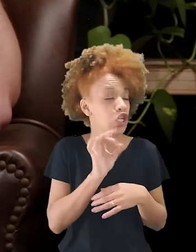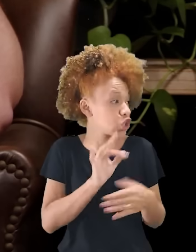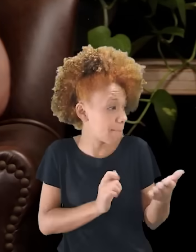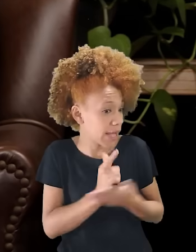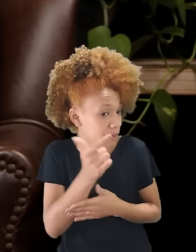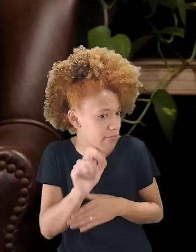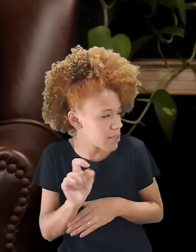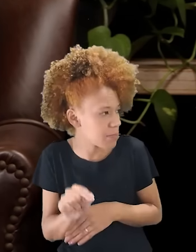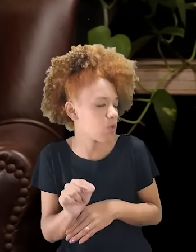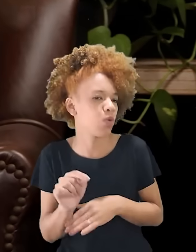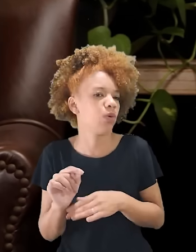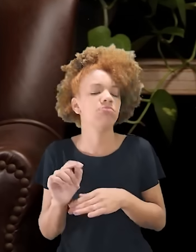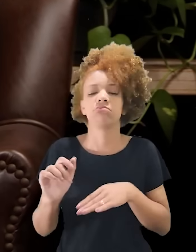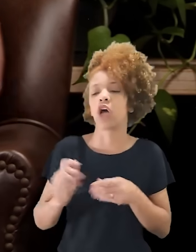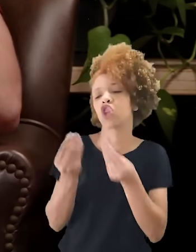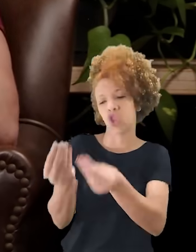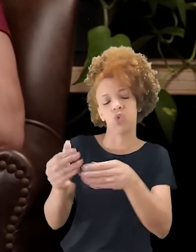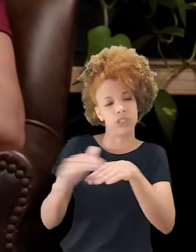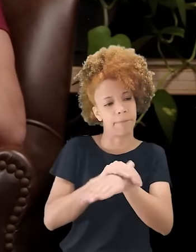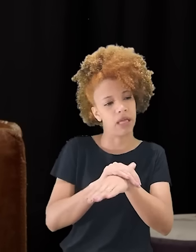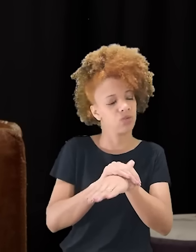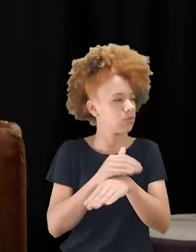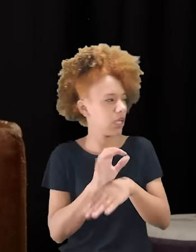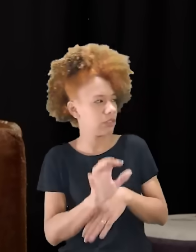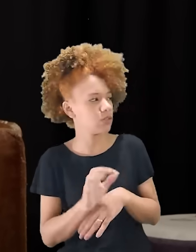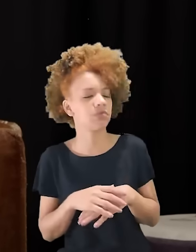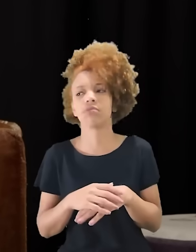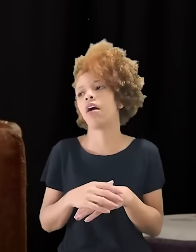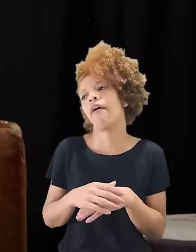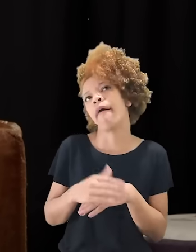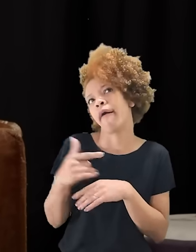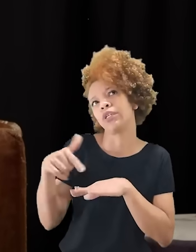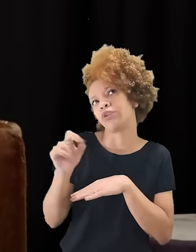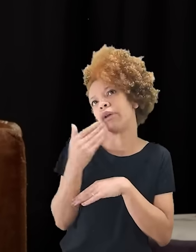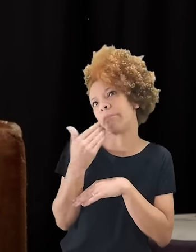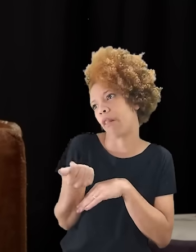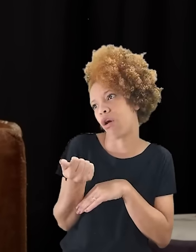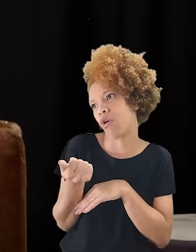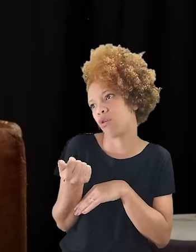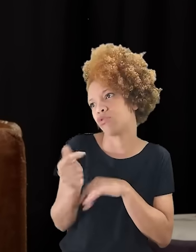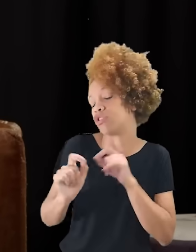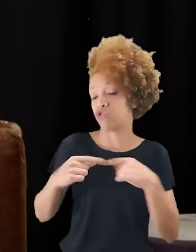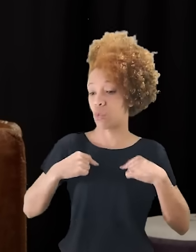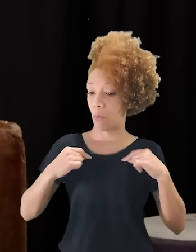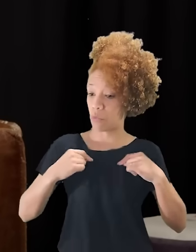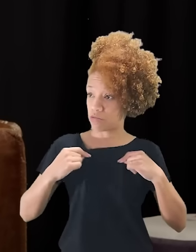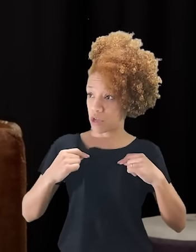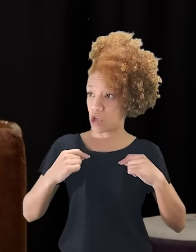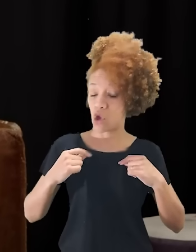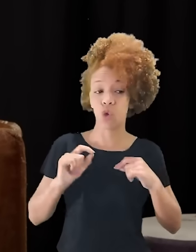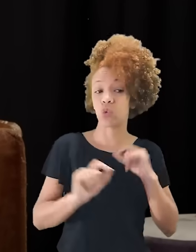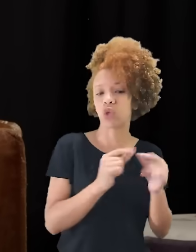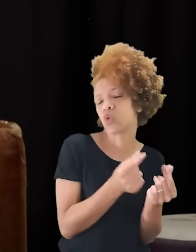10.000 toma um sapato as pessoas preferem mais um um poder de da vestimenta